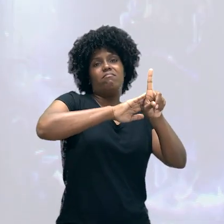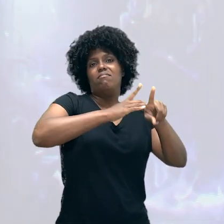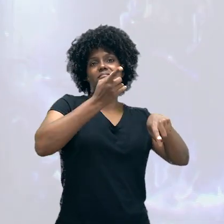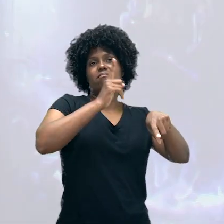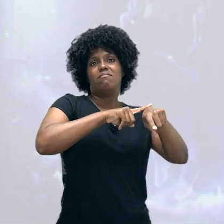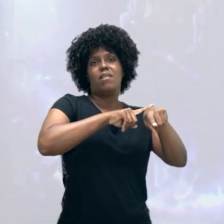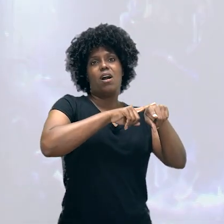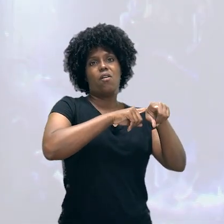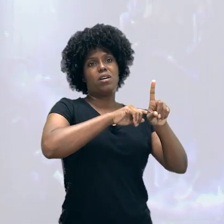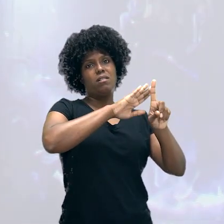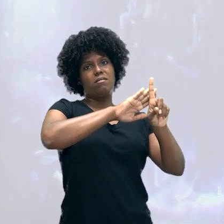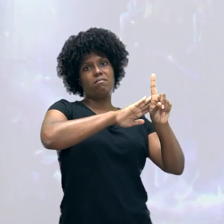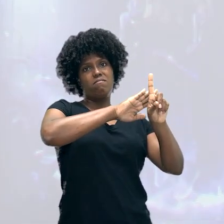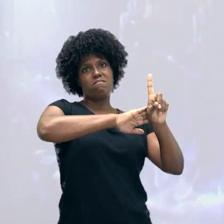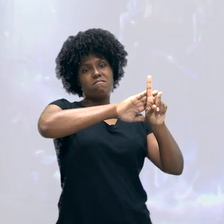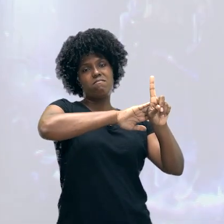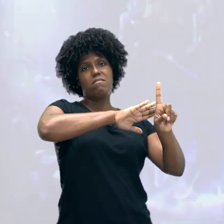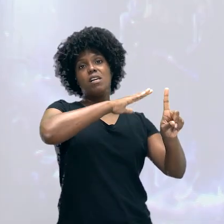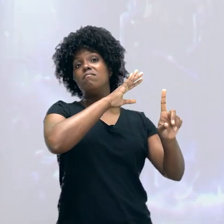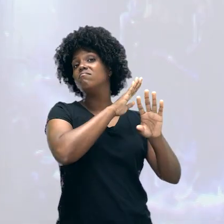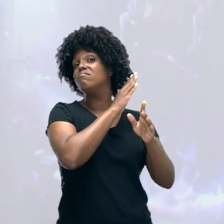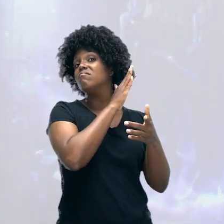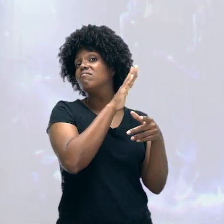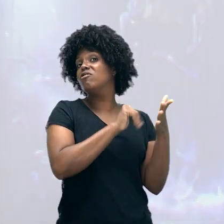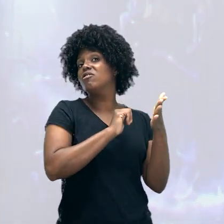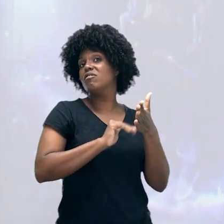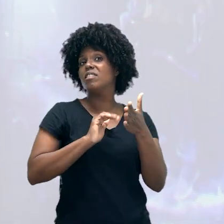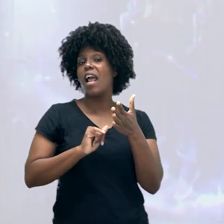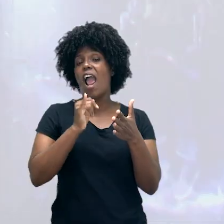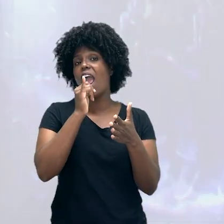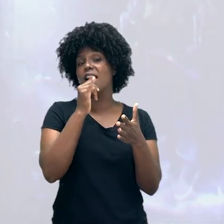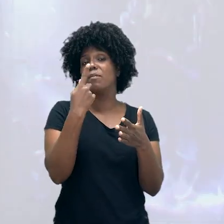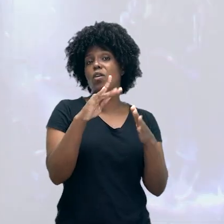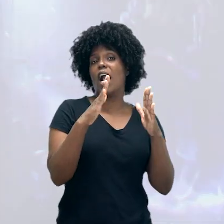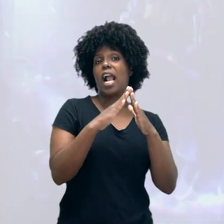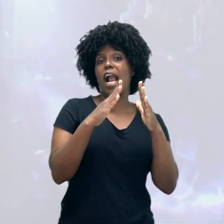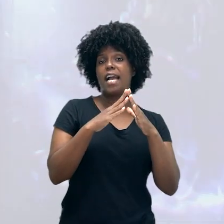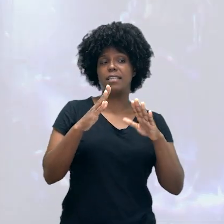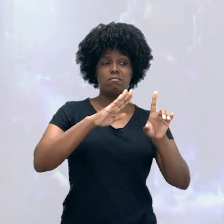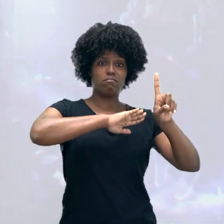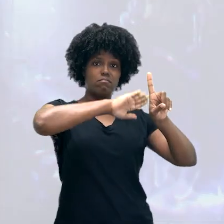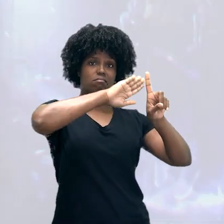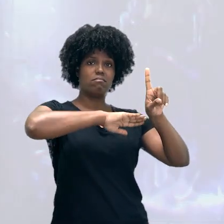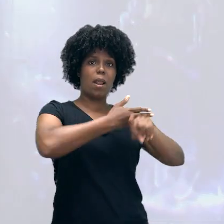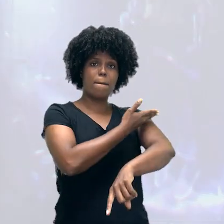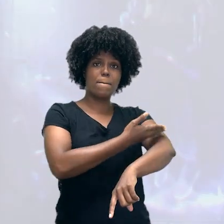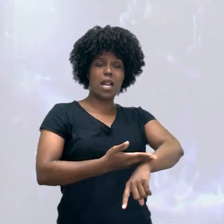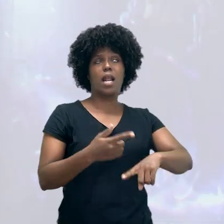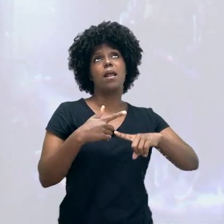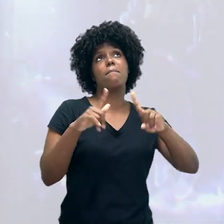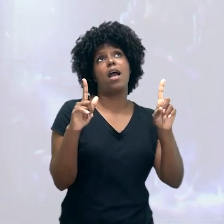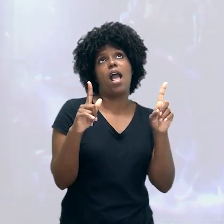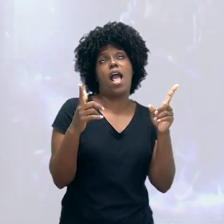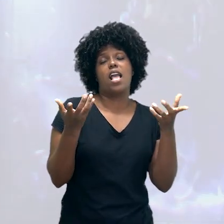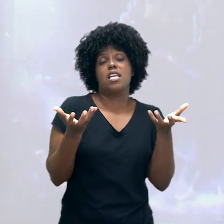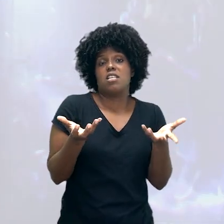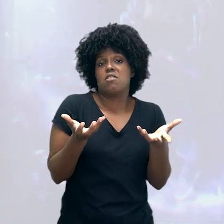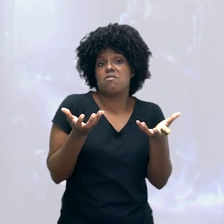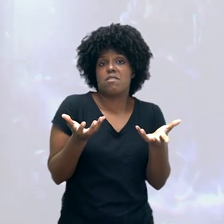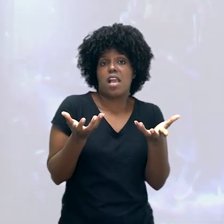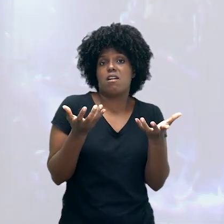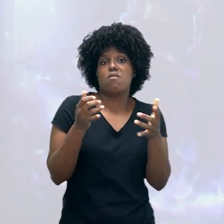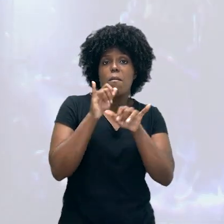consegue transportar essa imagem para um outro contexto, por exemplo. Você tira na sua casa uma parede branca, mas quer usar para